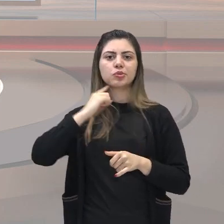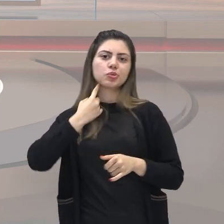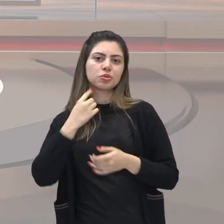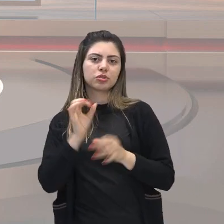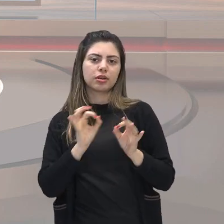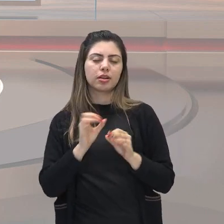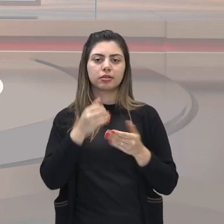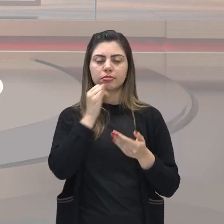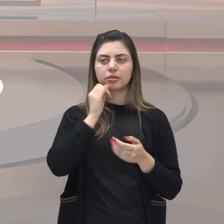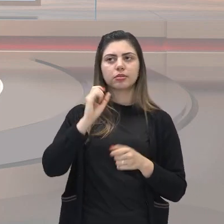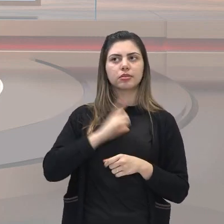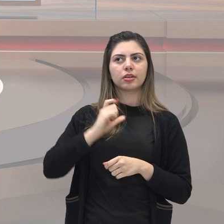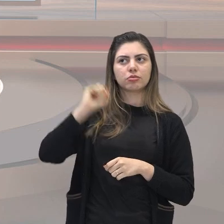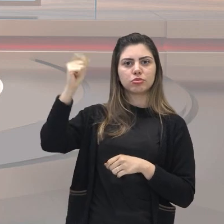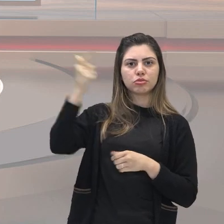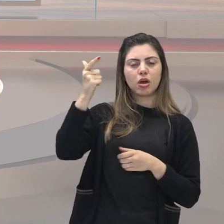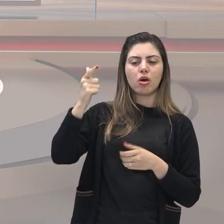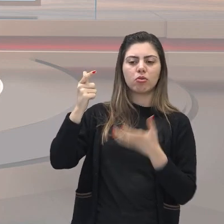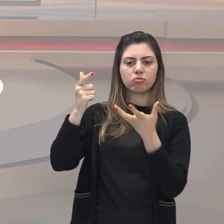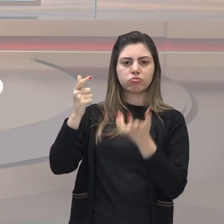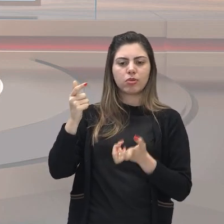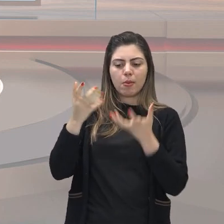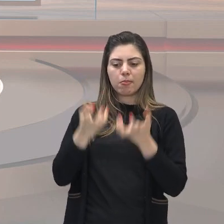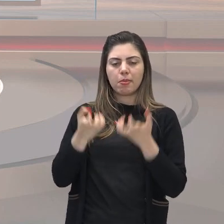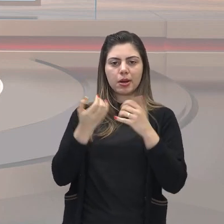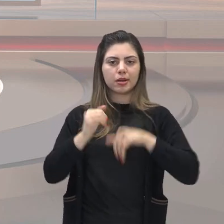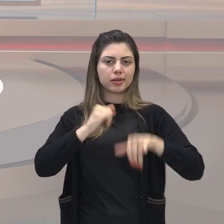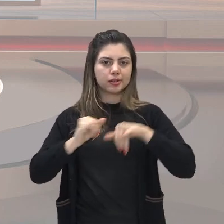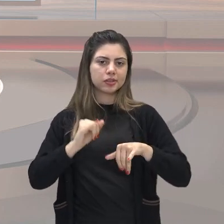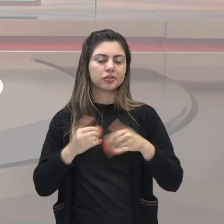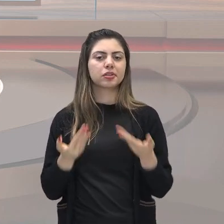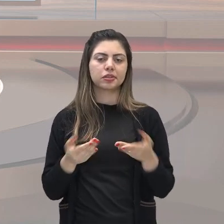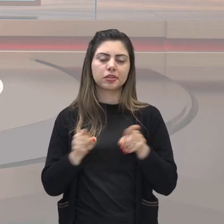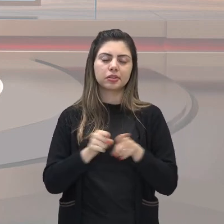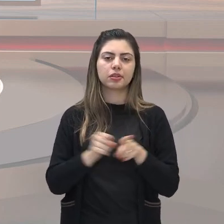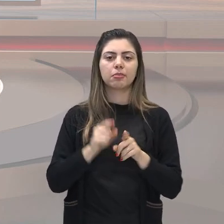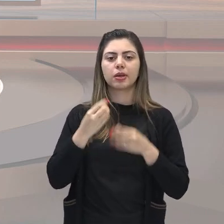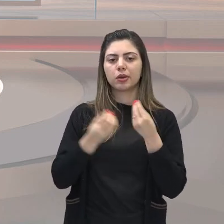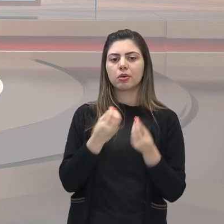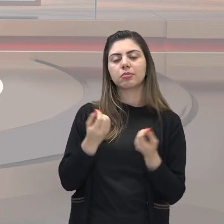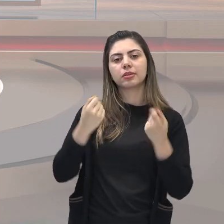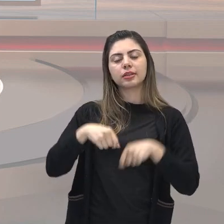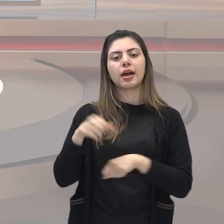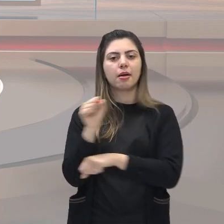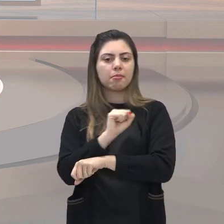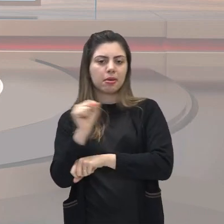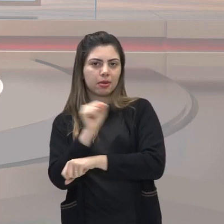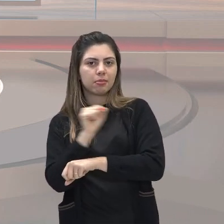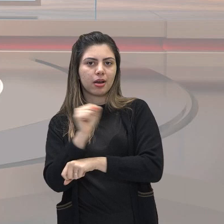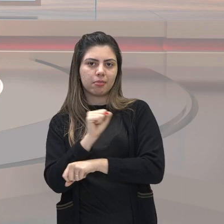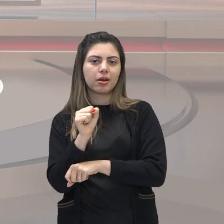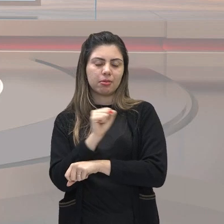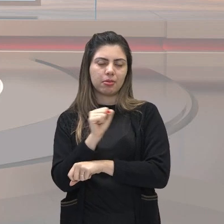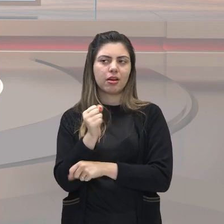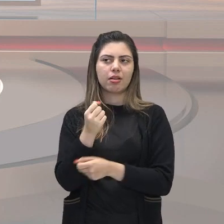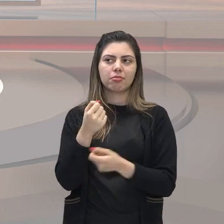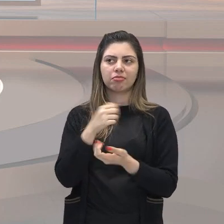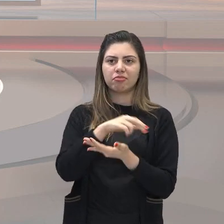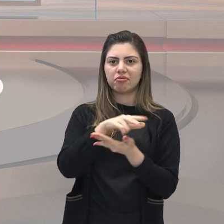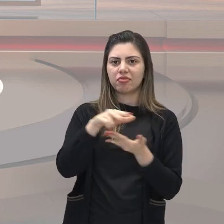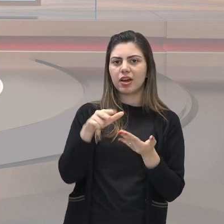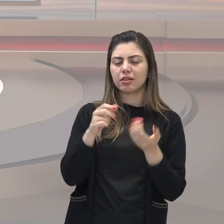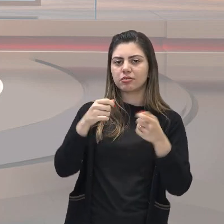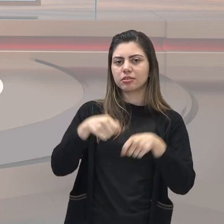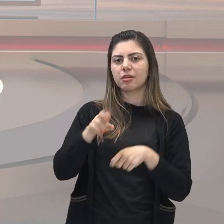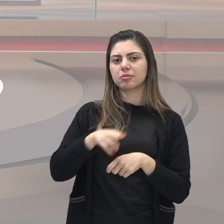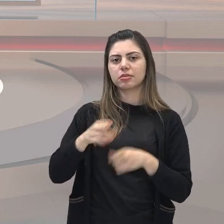energia solar e, claro, também da grande evolução dos automóveis movidos à eletricidade. Então, as células de energia